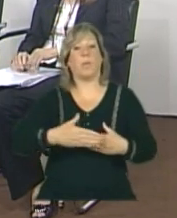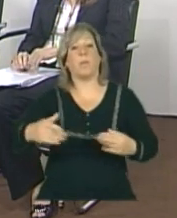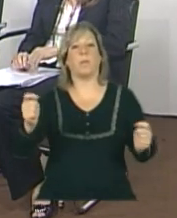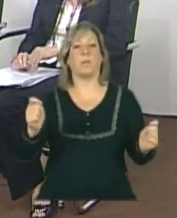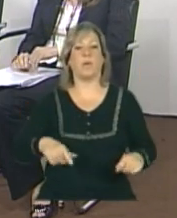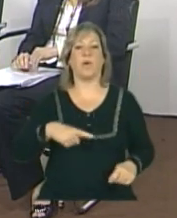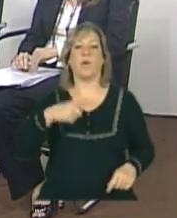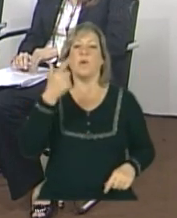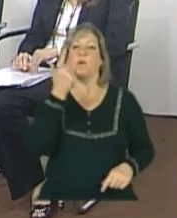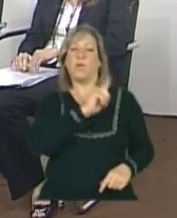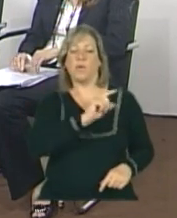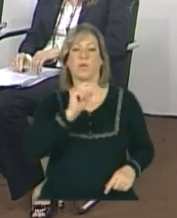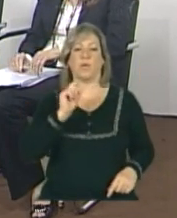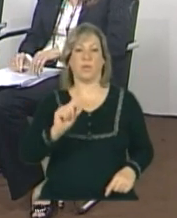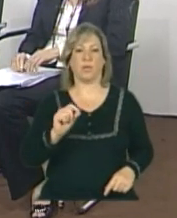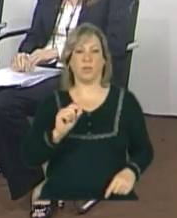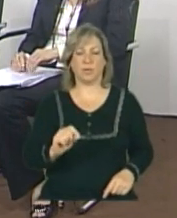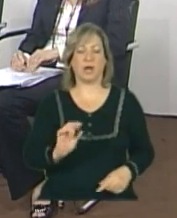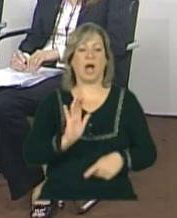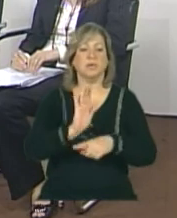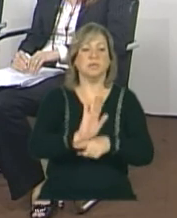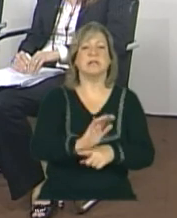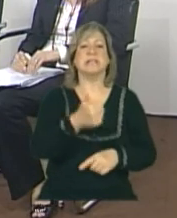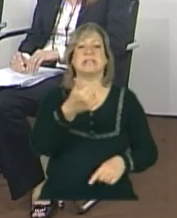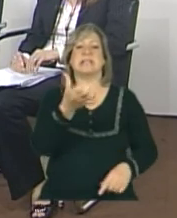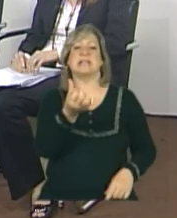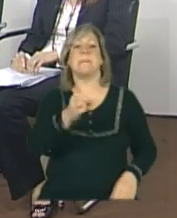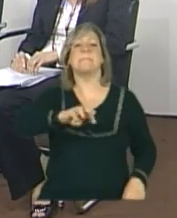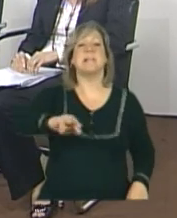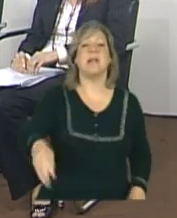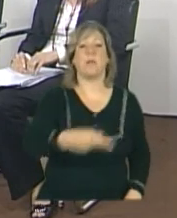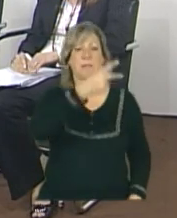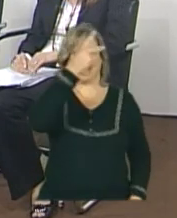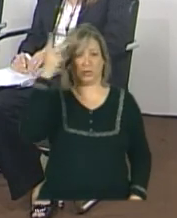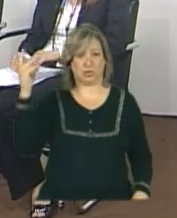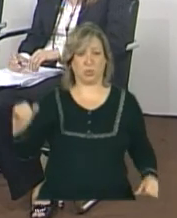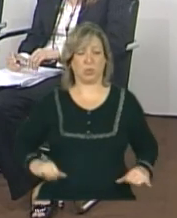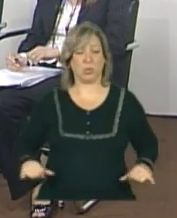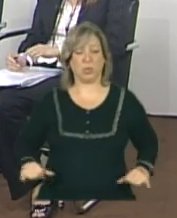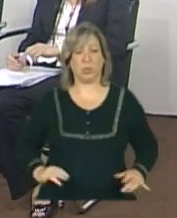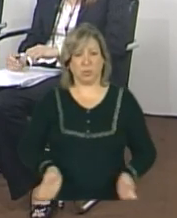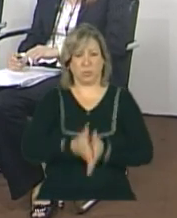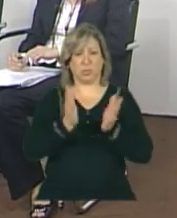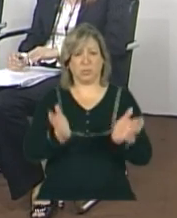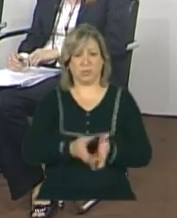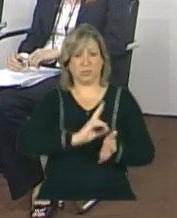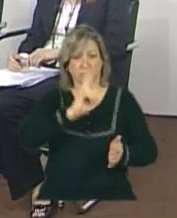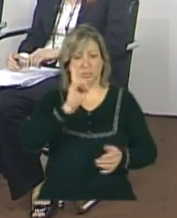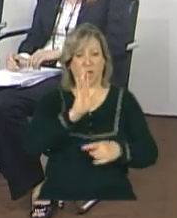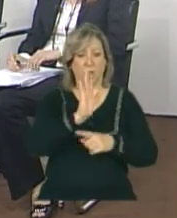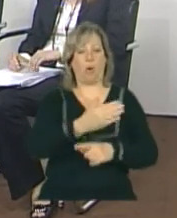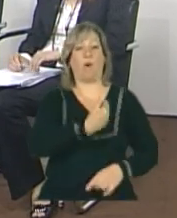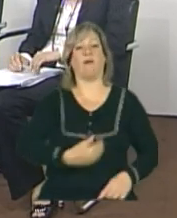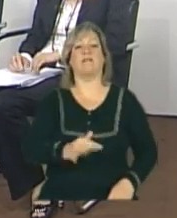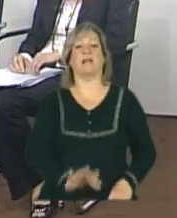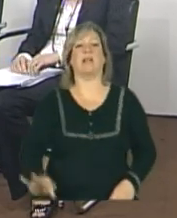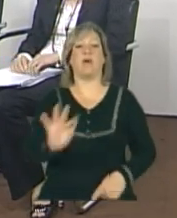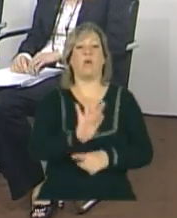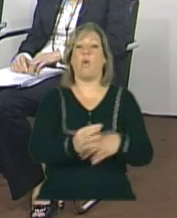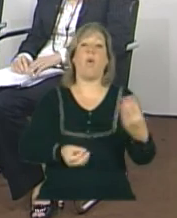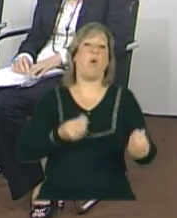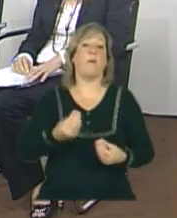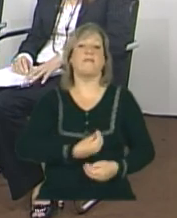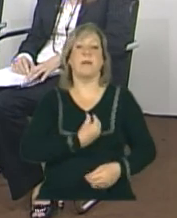de retirar da extrema pobreza os 16 milhões de brasileiros, que é o Plano Brasil Sem Miséria do governo federal. Bom,